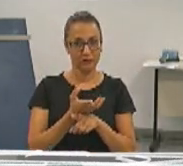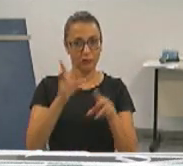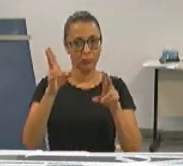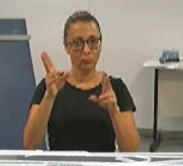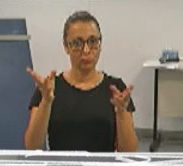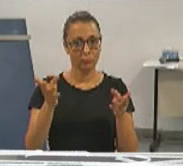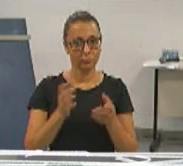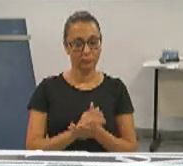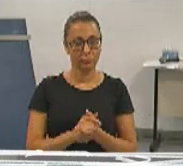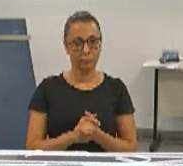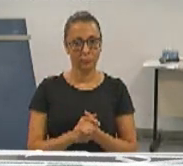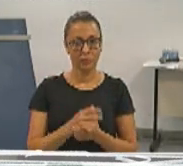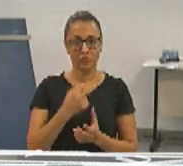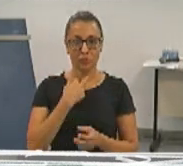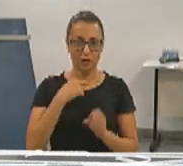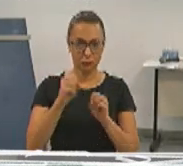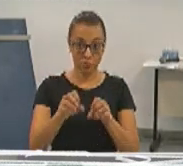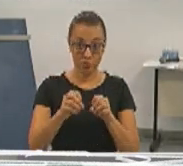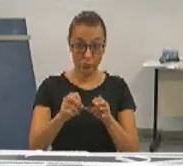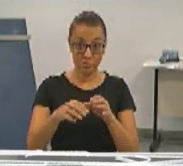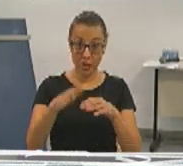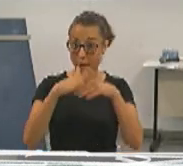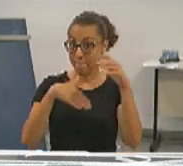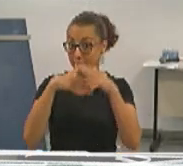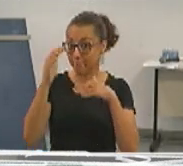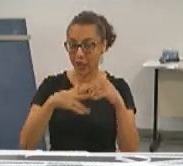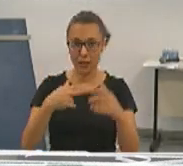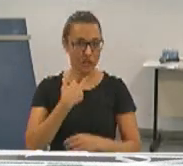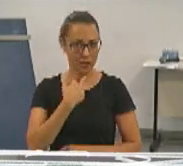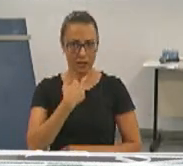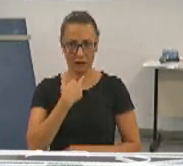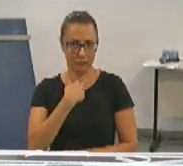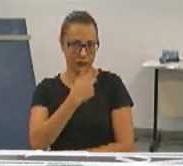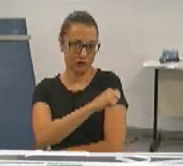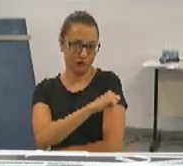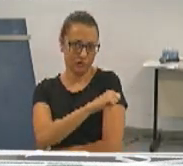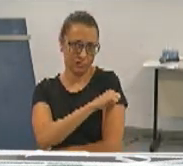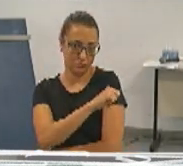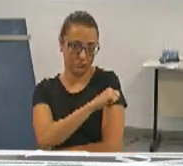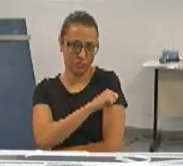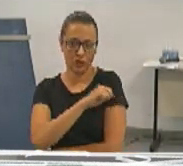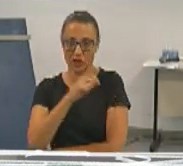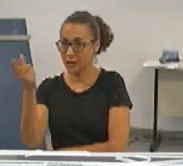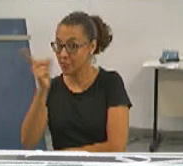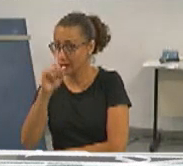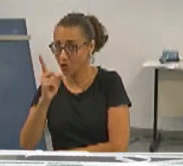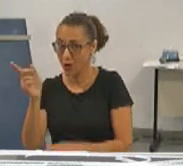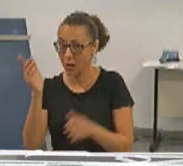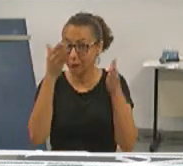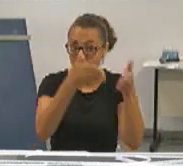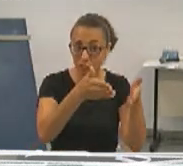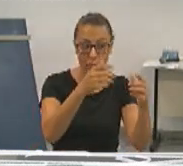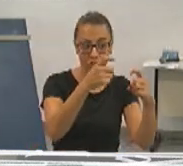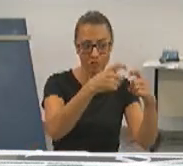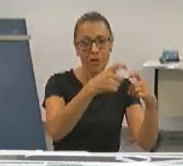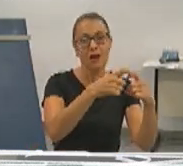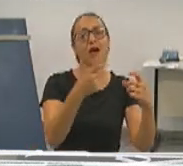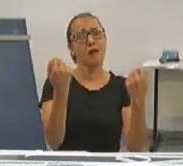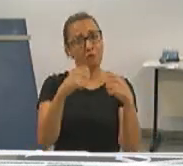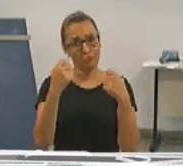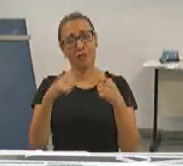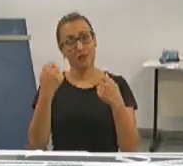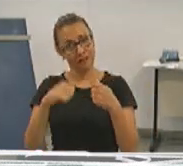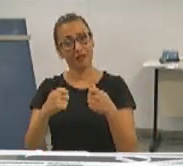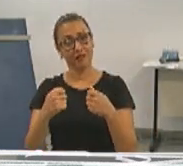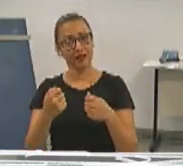não pode ensinar a sua prática, né, para um aluno que não é da medicina, eu acho que a gente precisa rever e